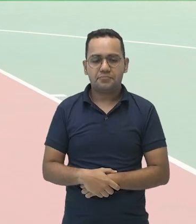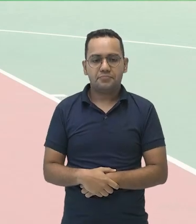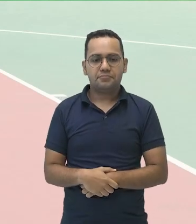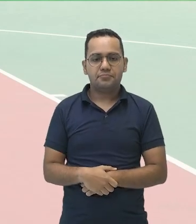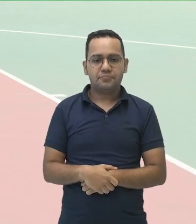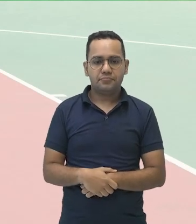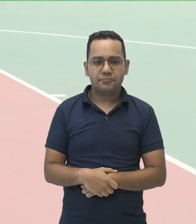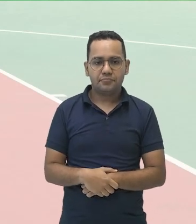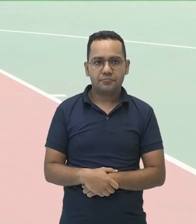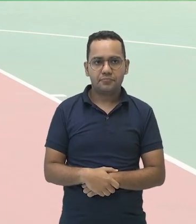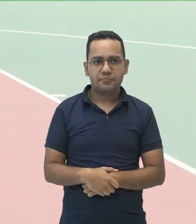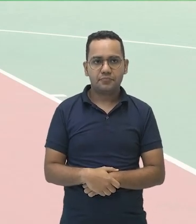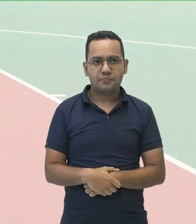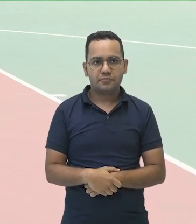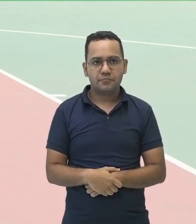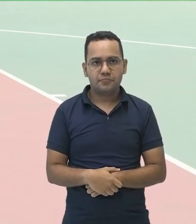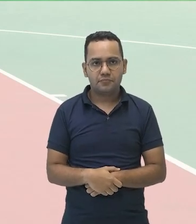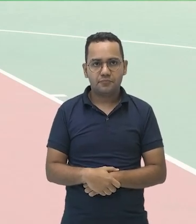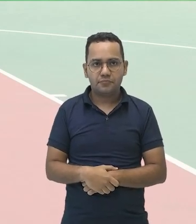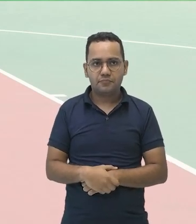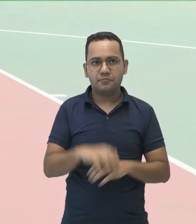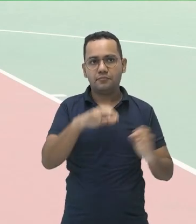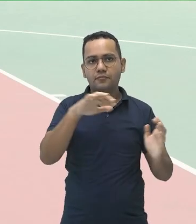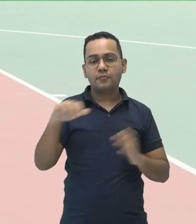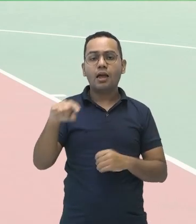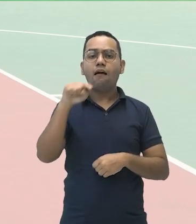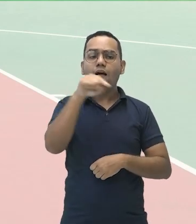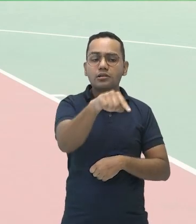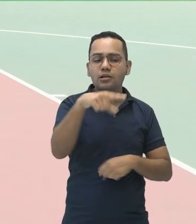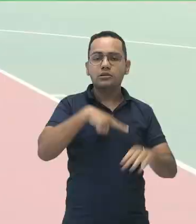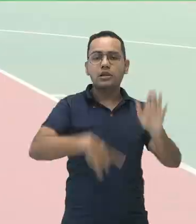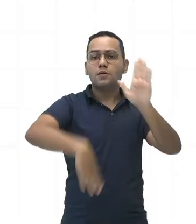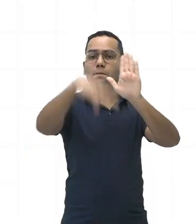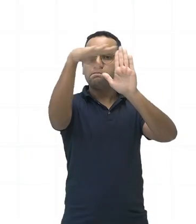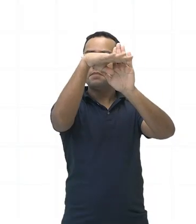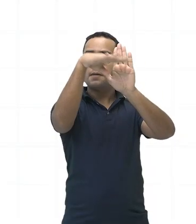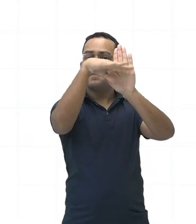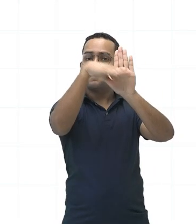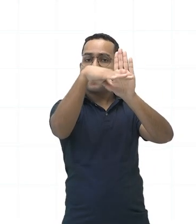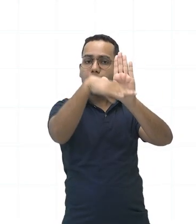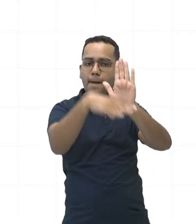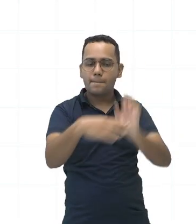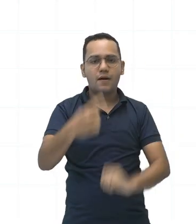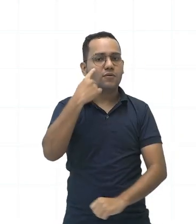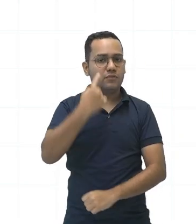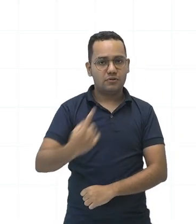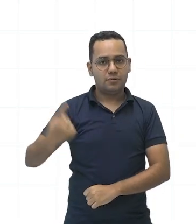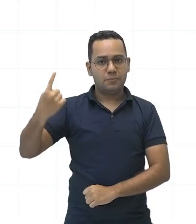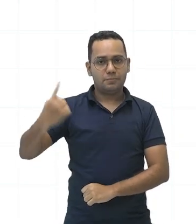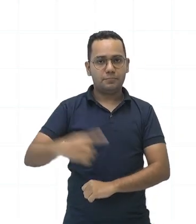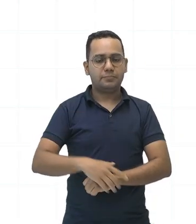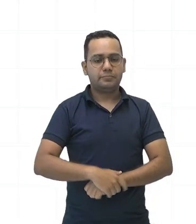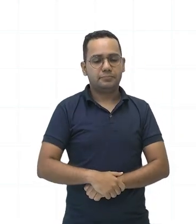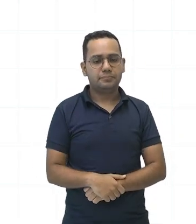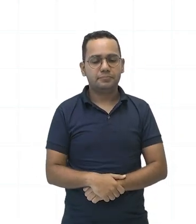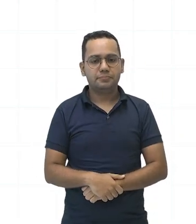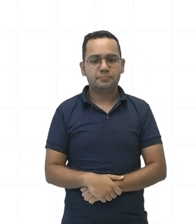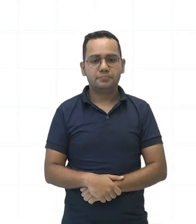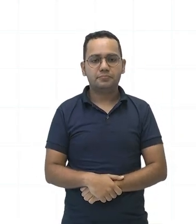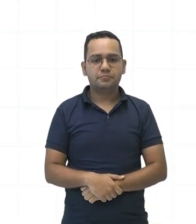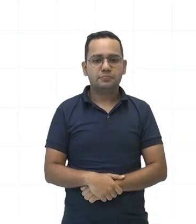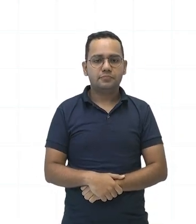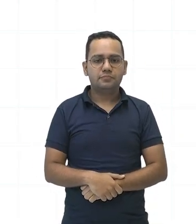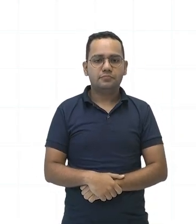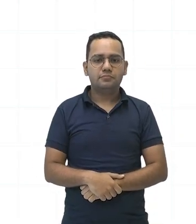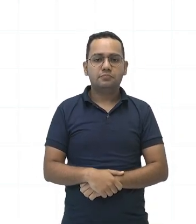pode seguir na hora de prestar socorro a alguém. Vamos ver qual é essa sequência? Então, primeiro, quando você vai